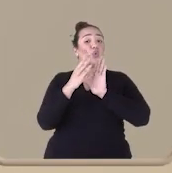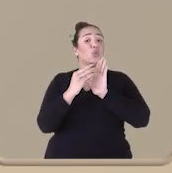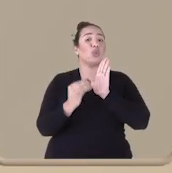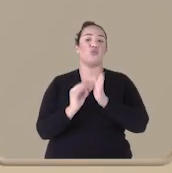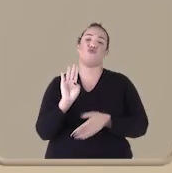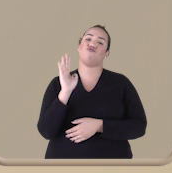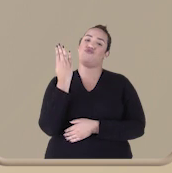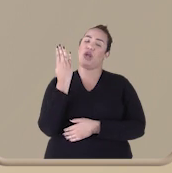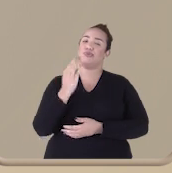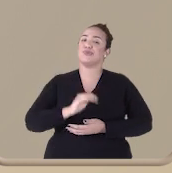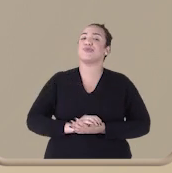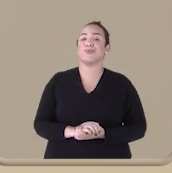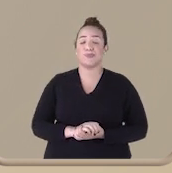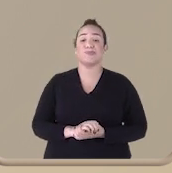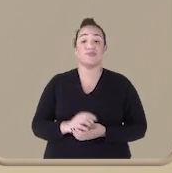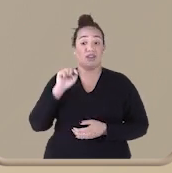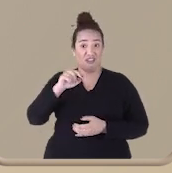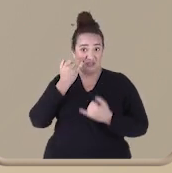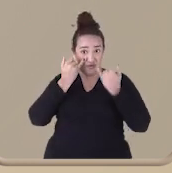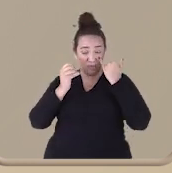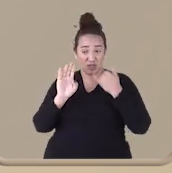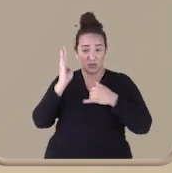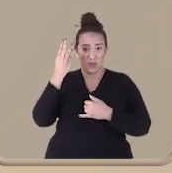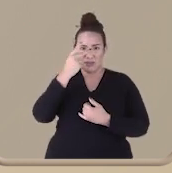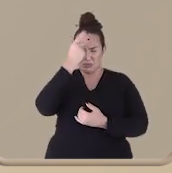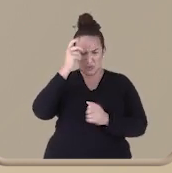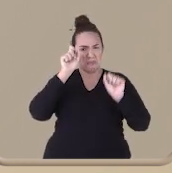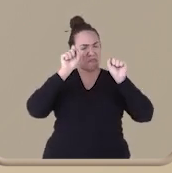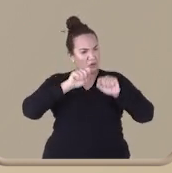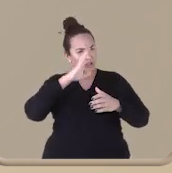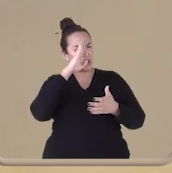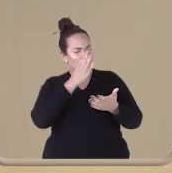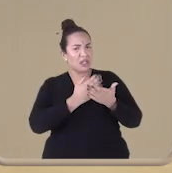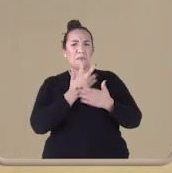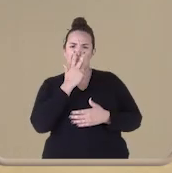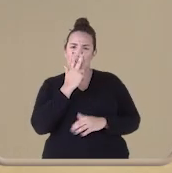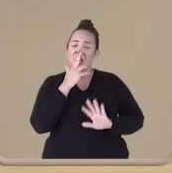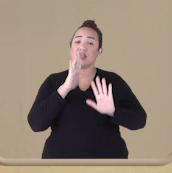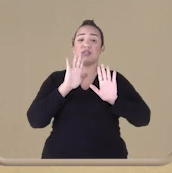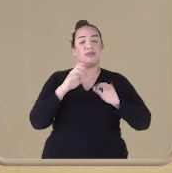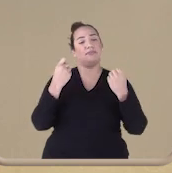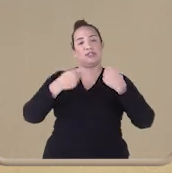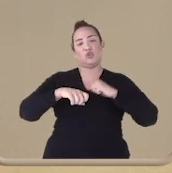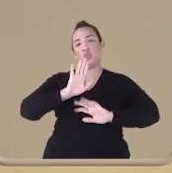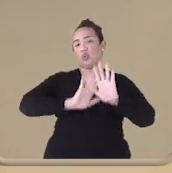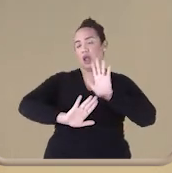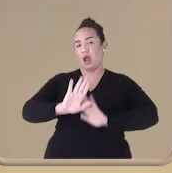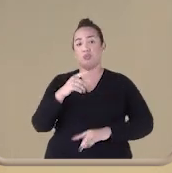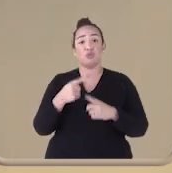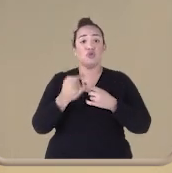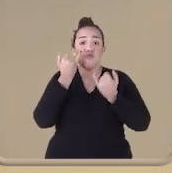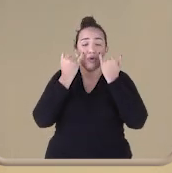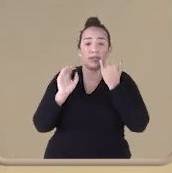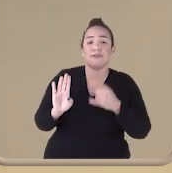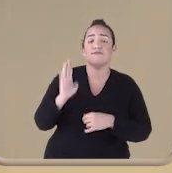possuem um conteúdo falso. Elas geralmente tentam se mostrar confiáveis. Por isso, temos que ter muito cuidado. As